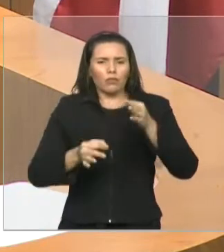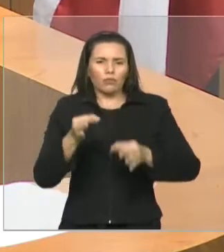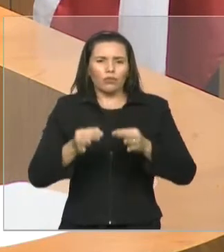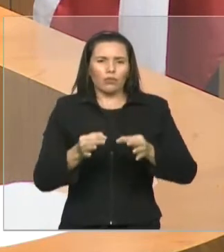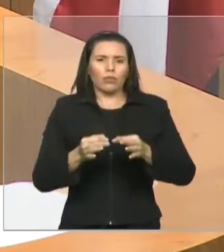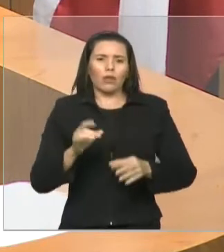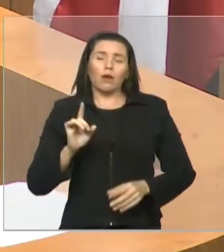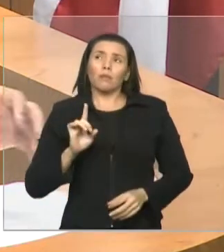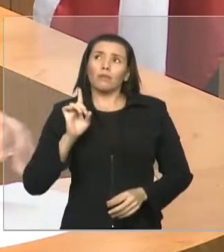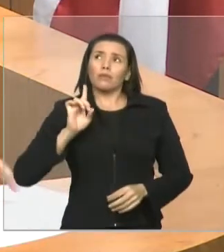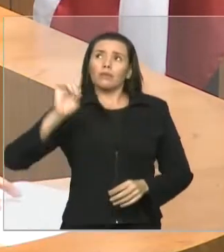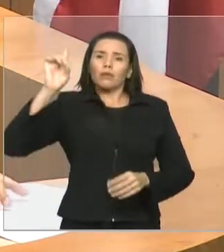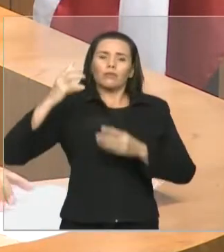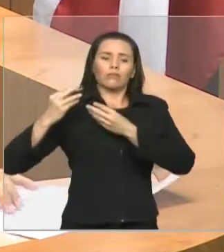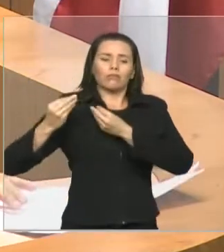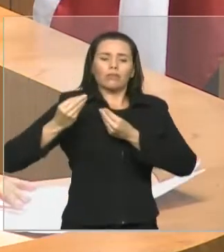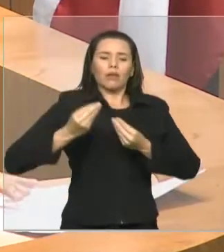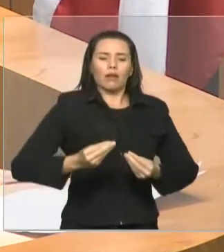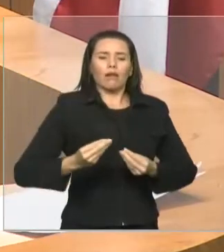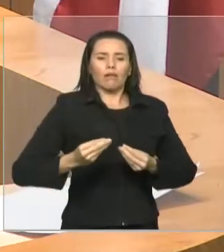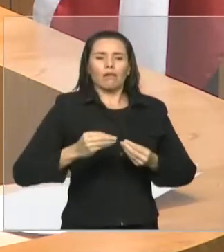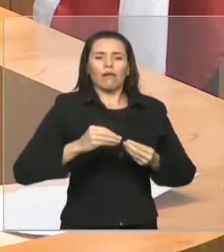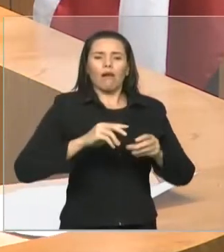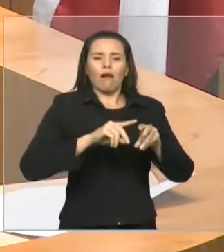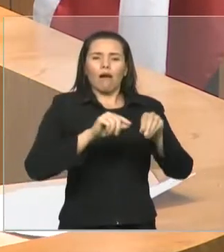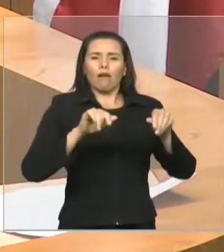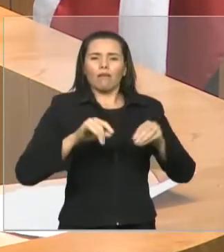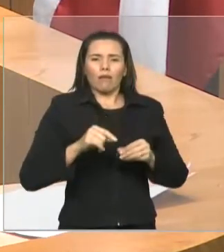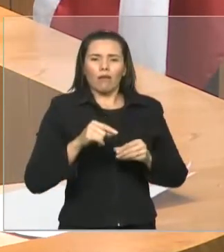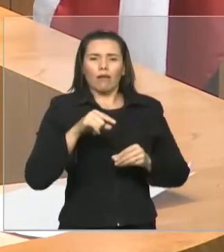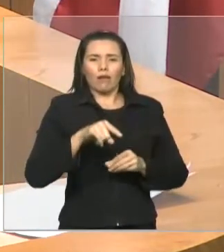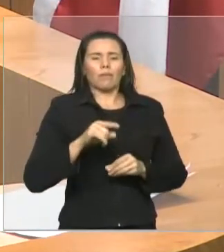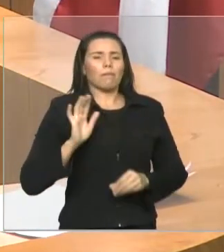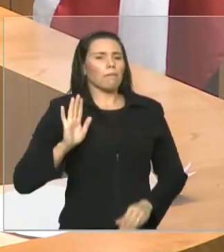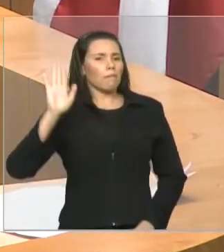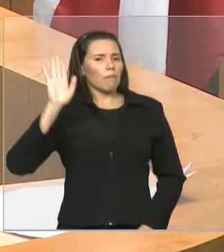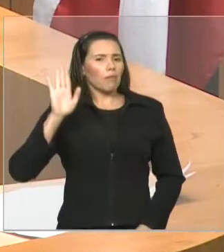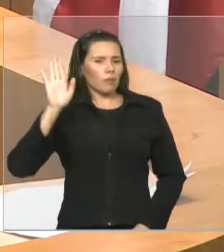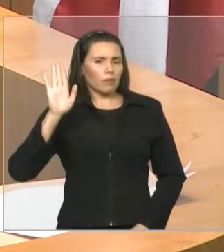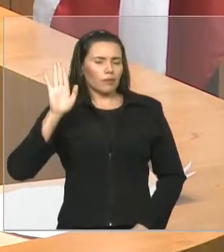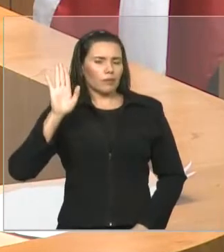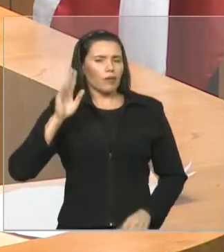lhes dá. Deuteronômio 16, 19 e 20.